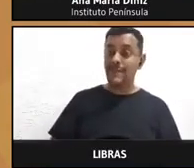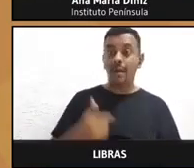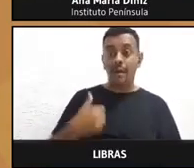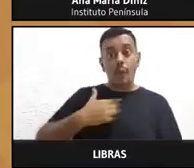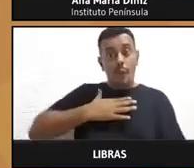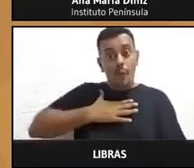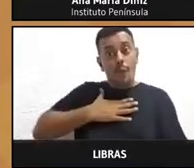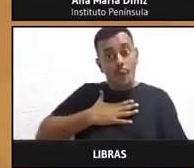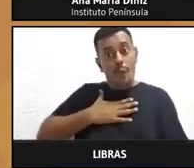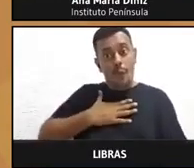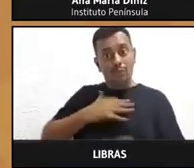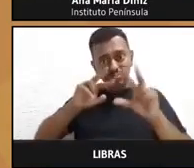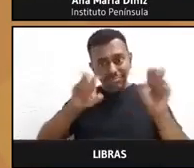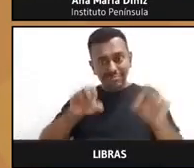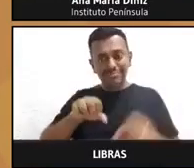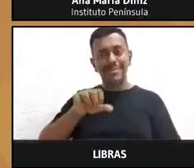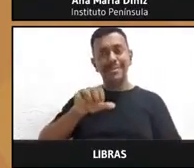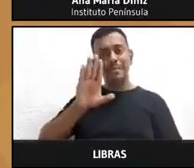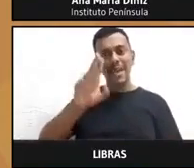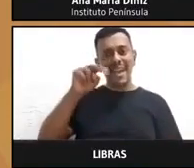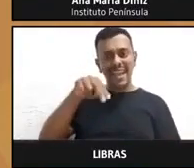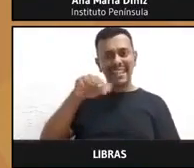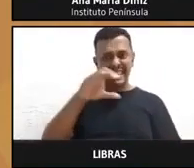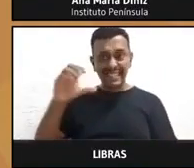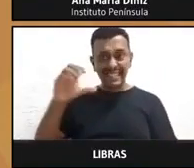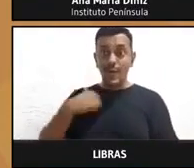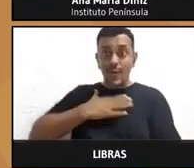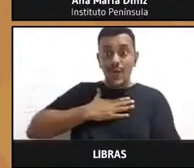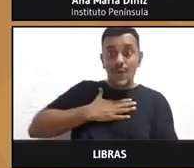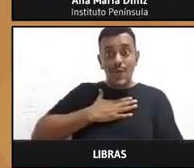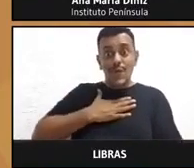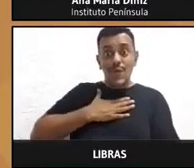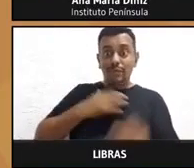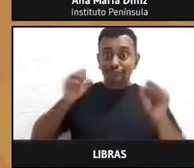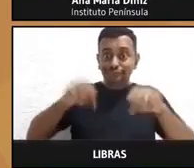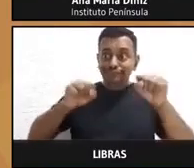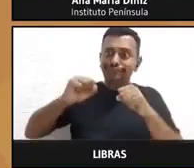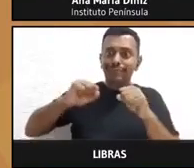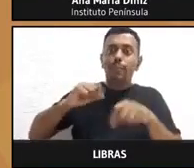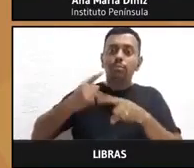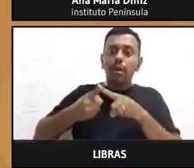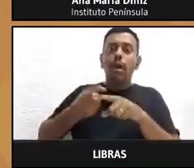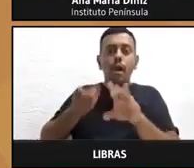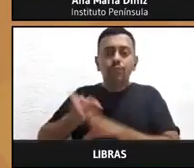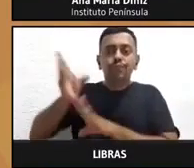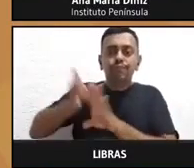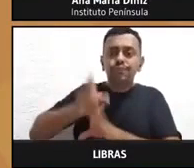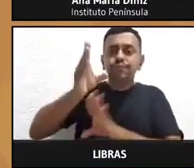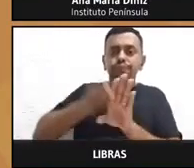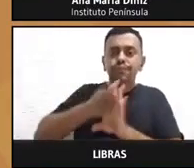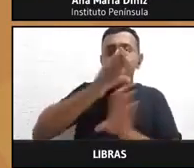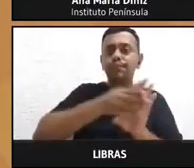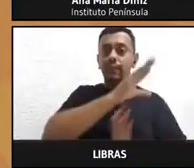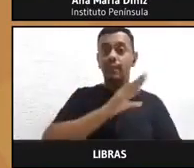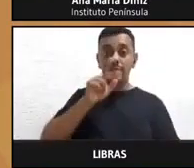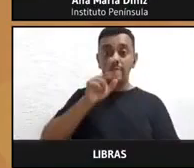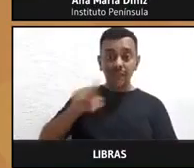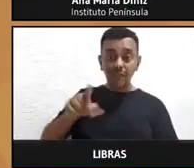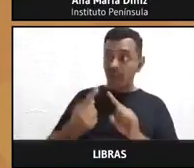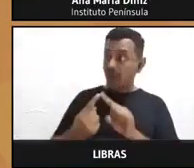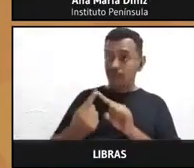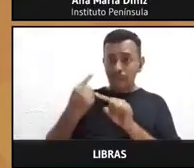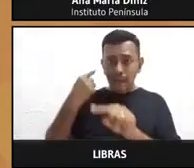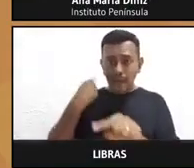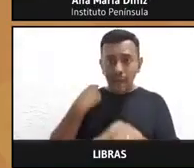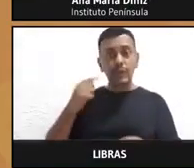curricular, porque oferece uma orientação e os professores utilizavam livros, não é, que